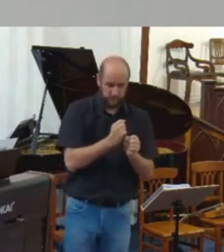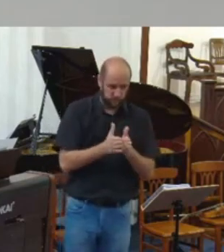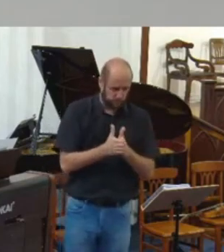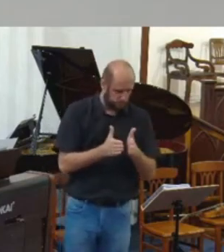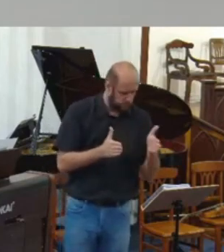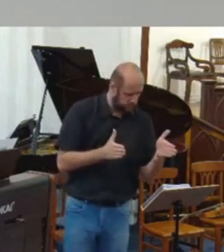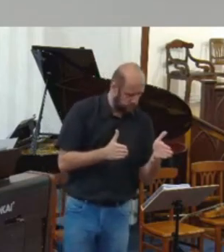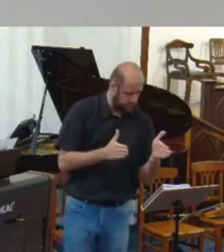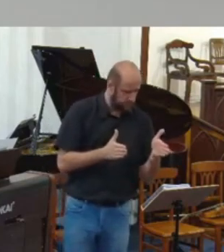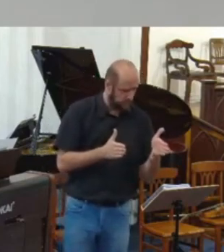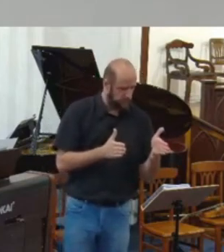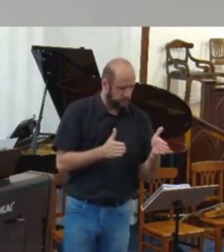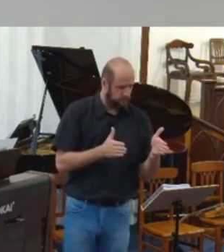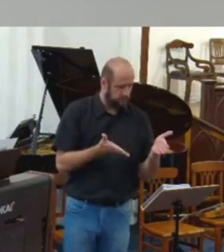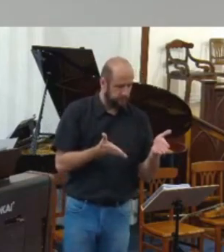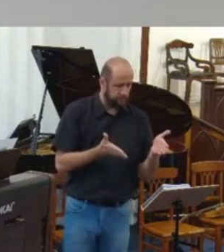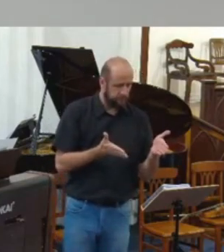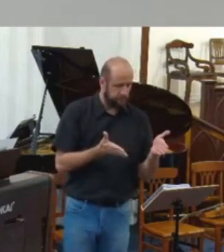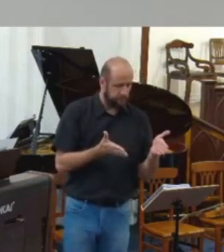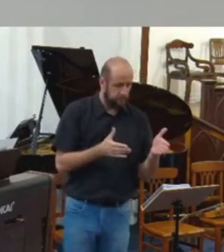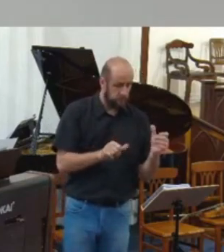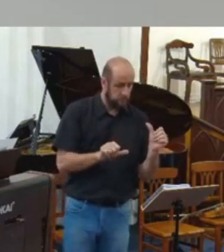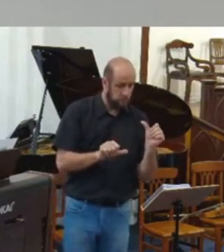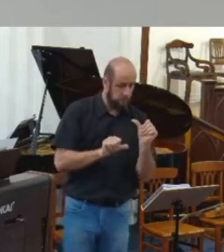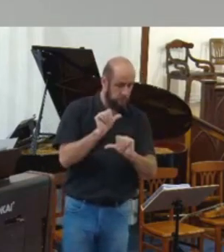com a nova vida.